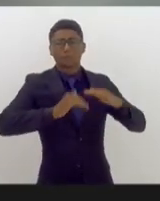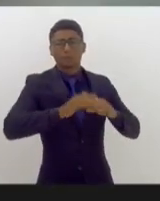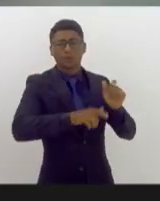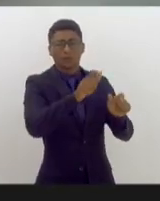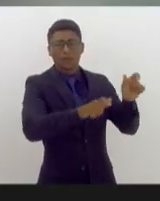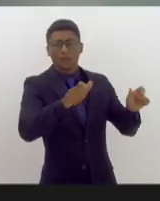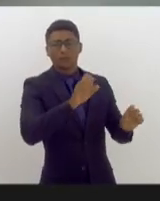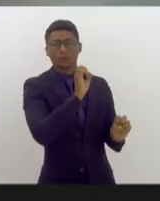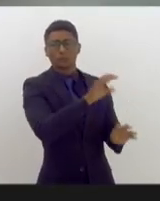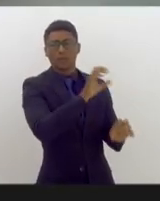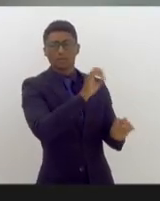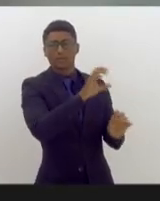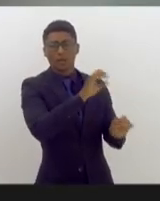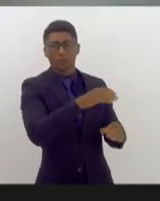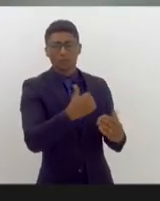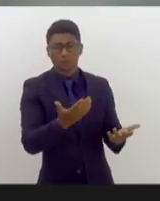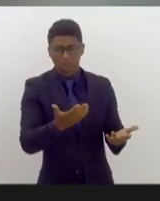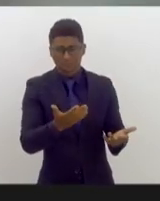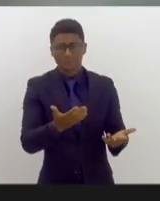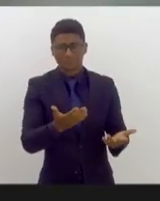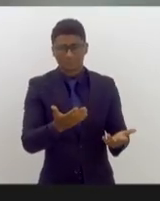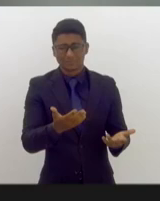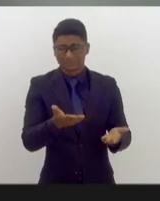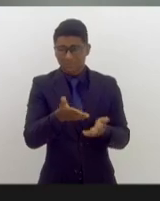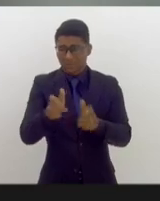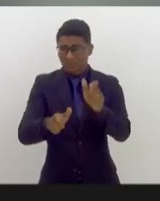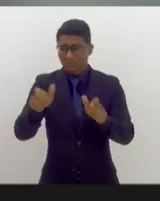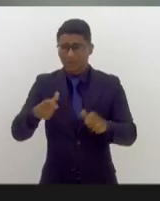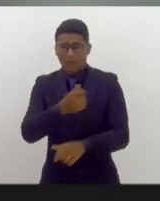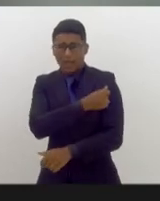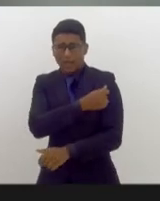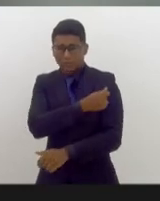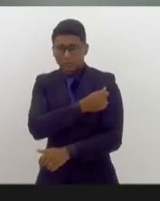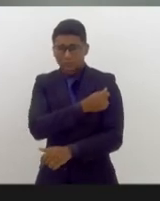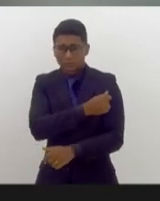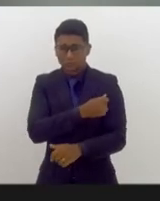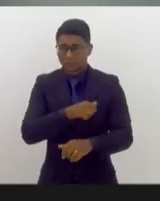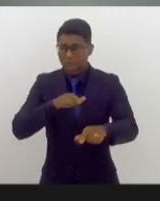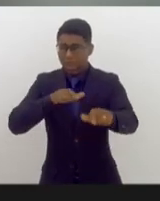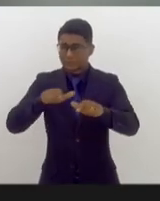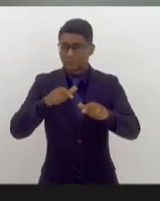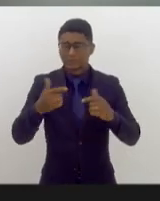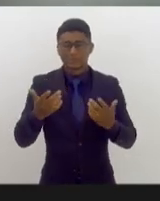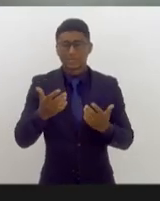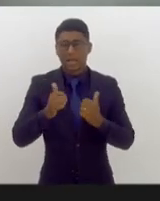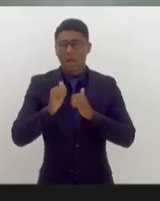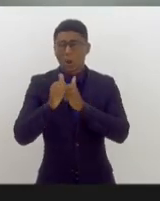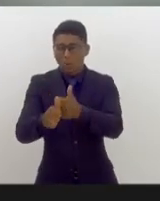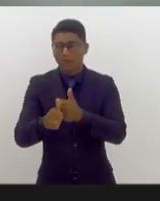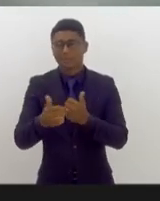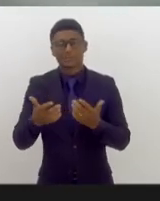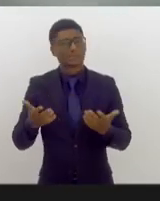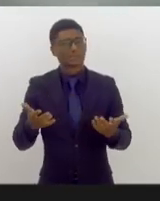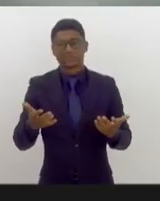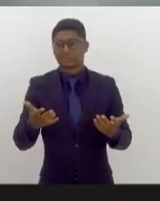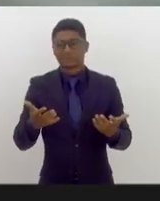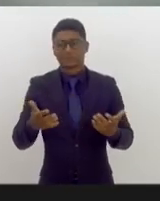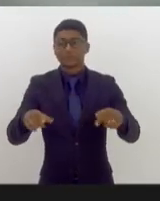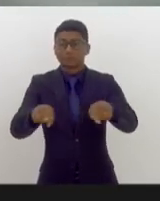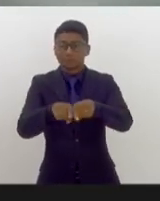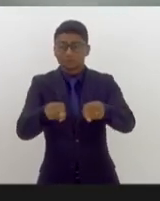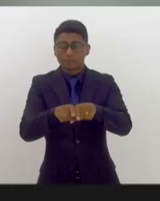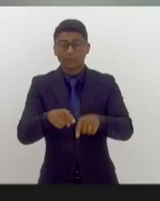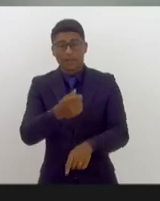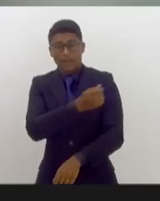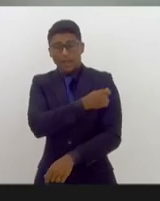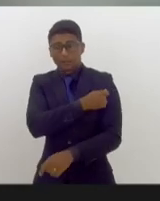para trabalharem com esse público, né? O ingresso de alunos com deficiência nas redes municipais, ele vem aumentando